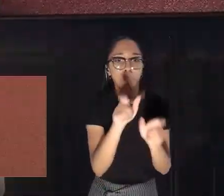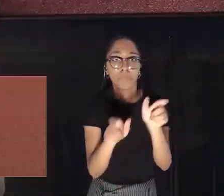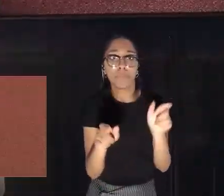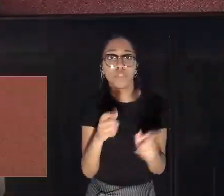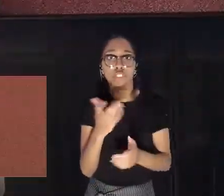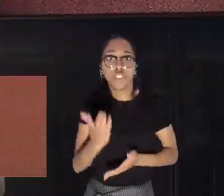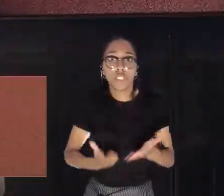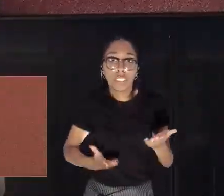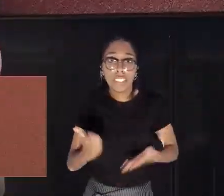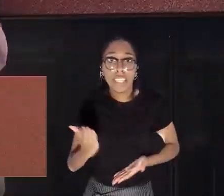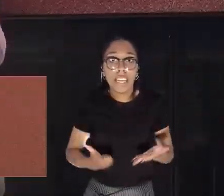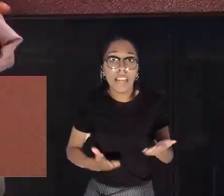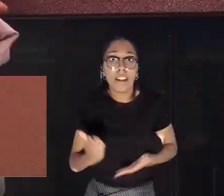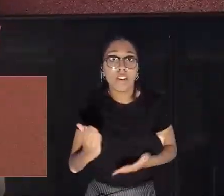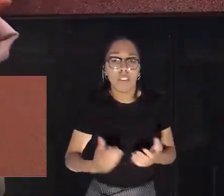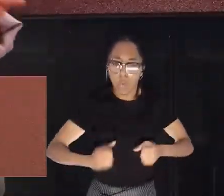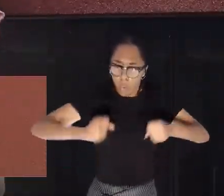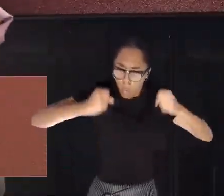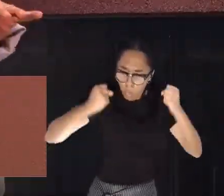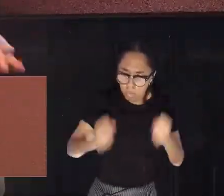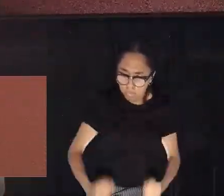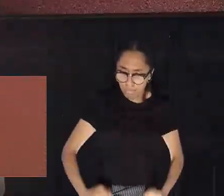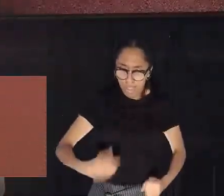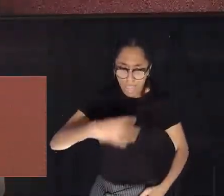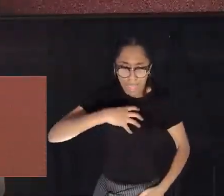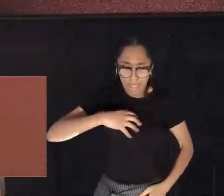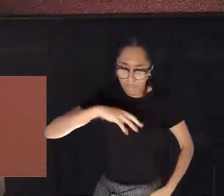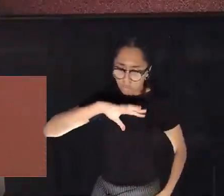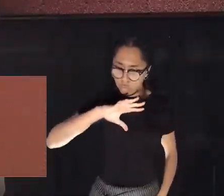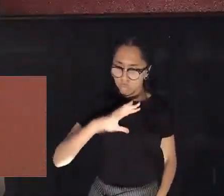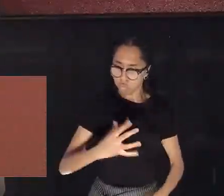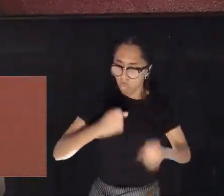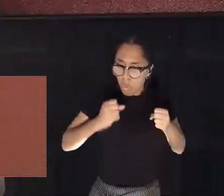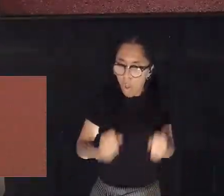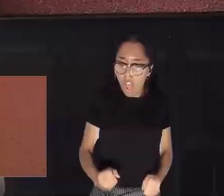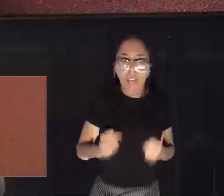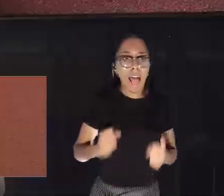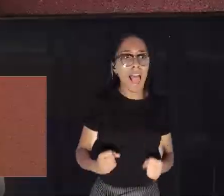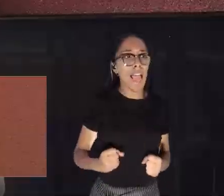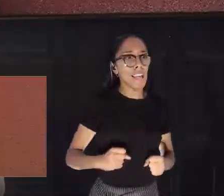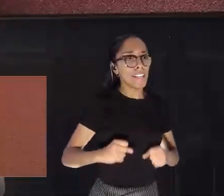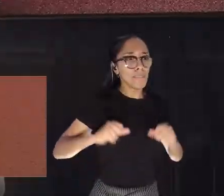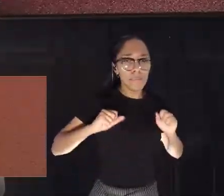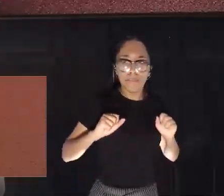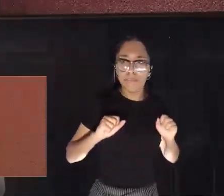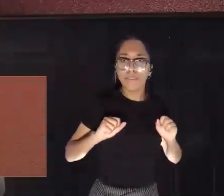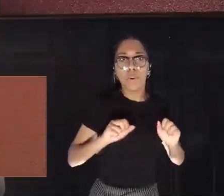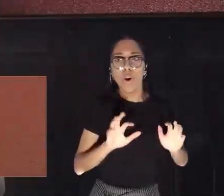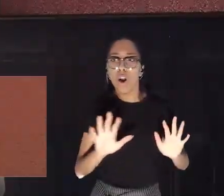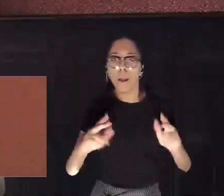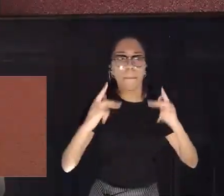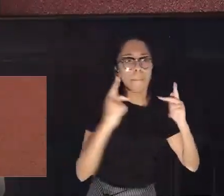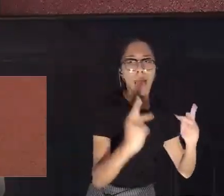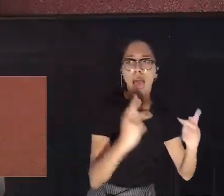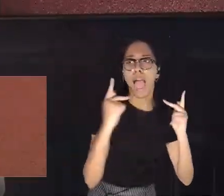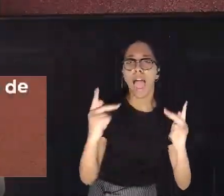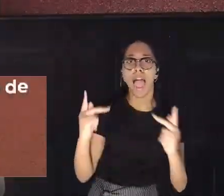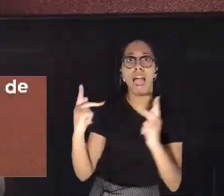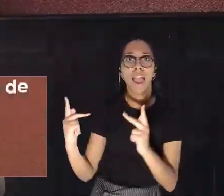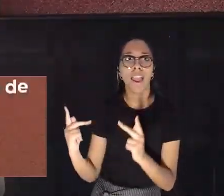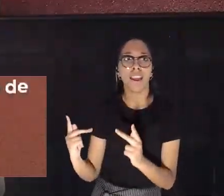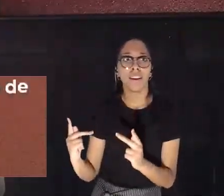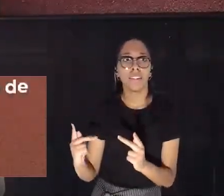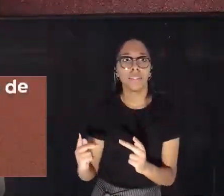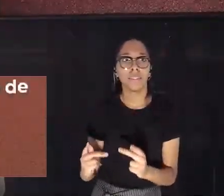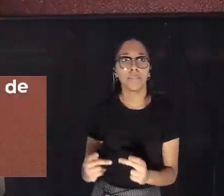Corajosamente a palavra de Deus. 1 Coríntios 2:3. E foi com fraqueza e temor e com muito tremor que estive entre